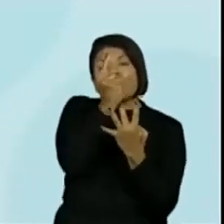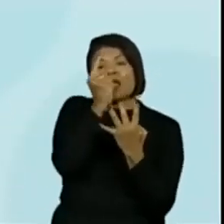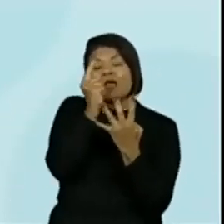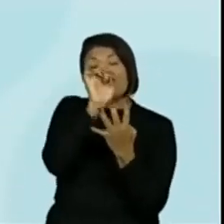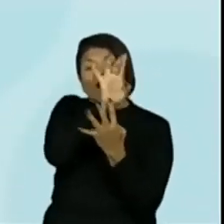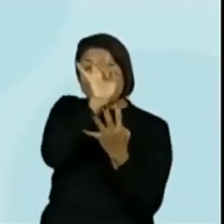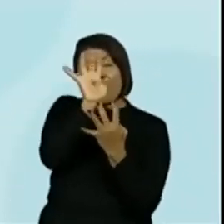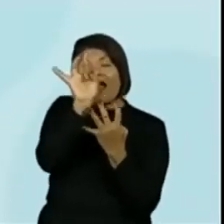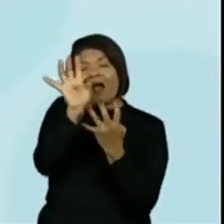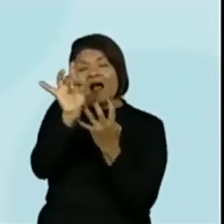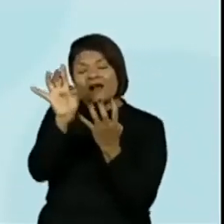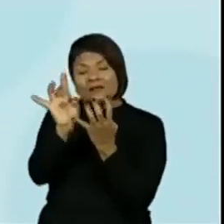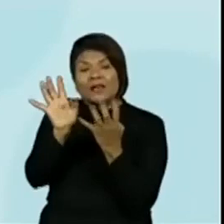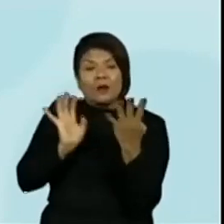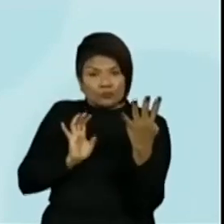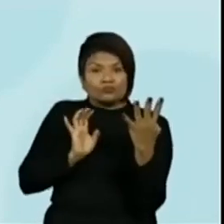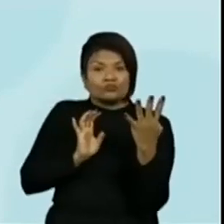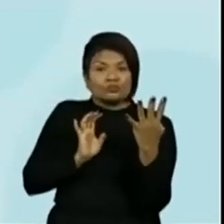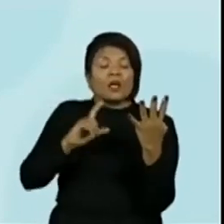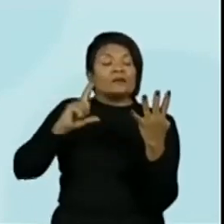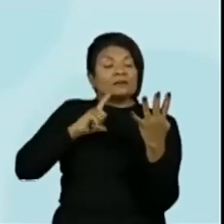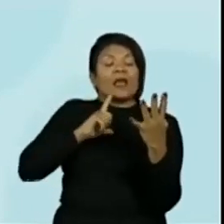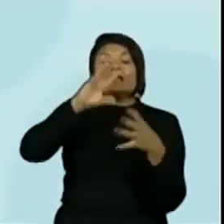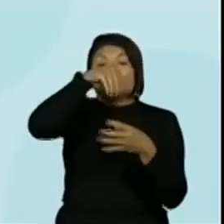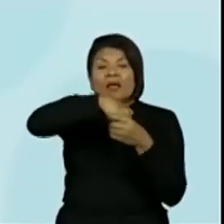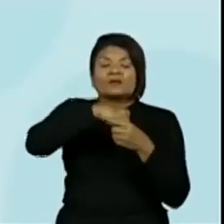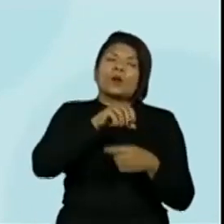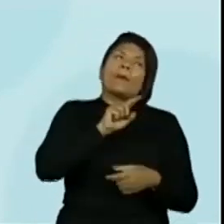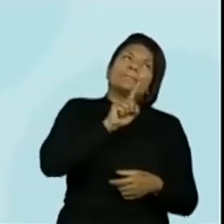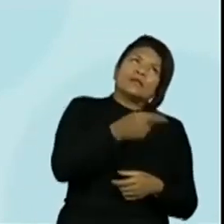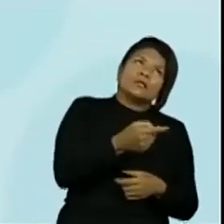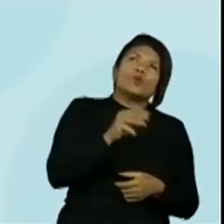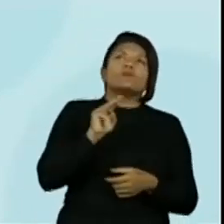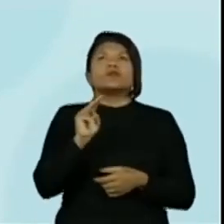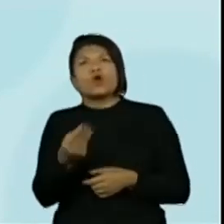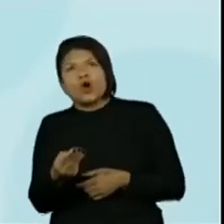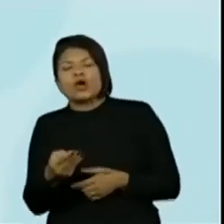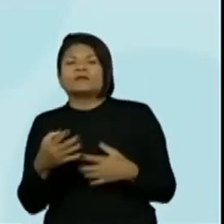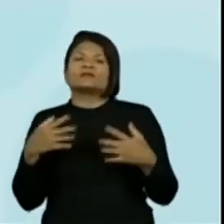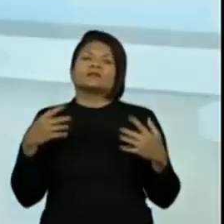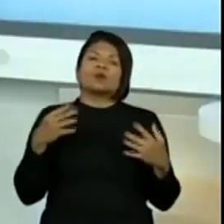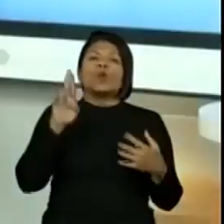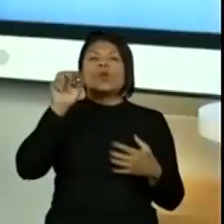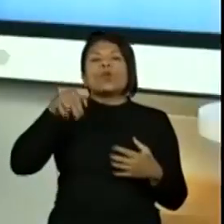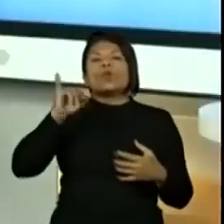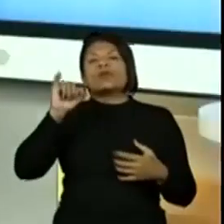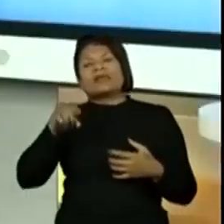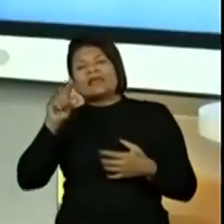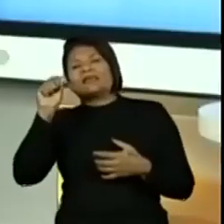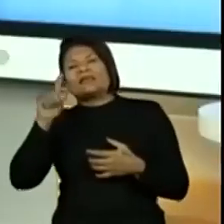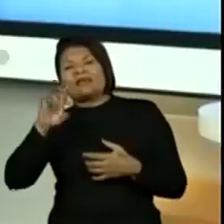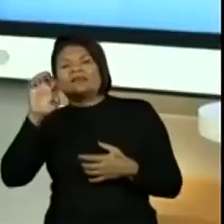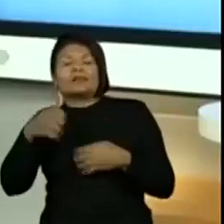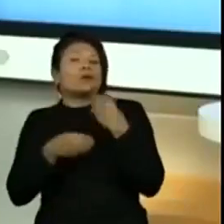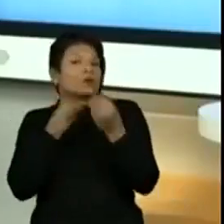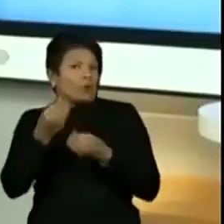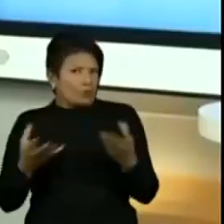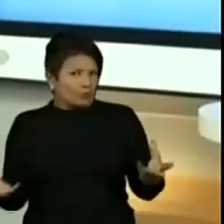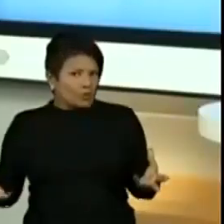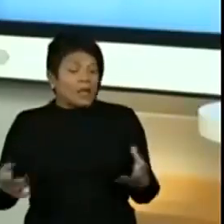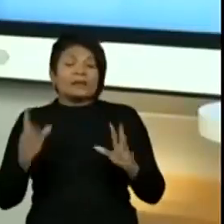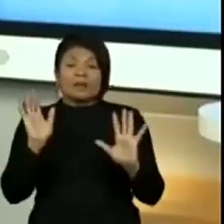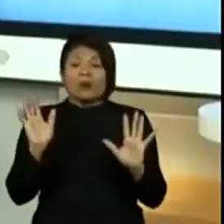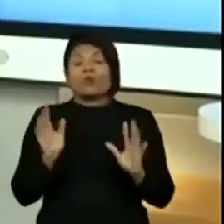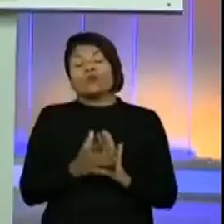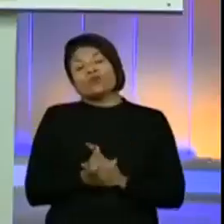cada um deles representa escrito aqui, né? Quando ele está fora do meu quadro de